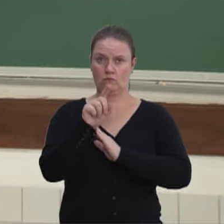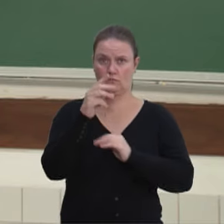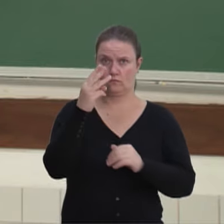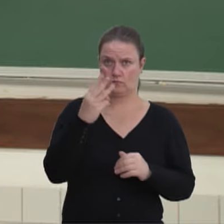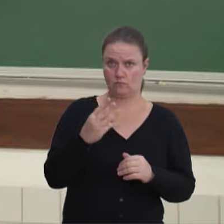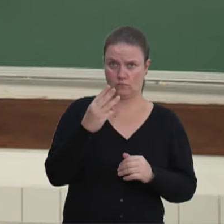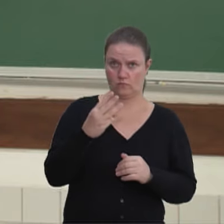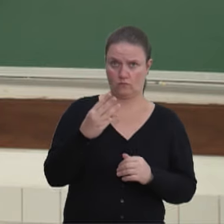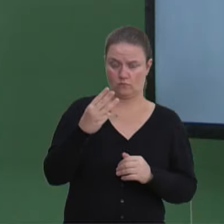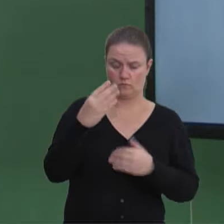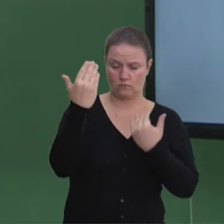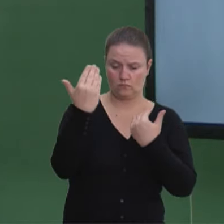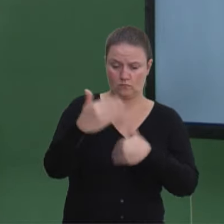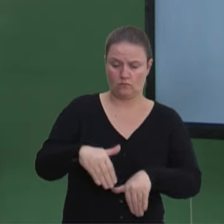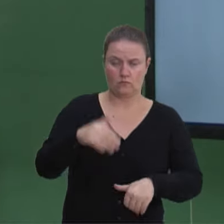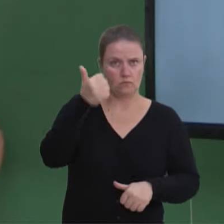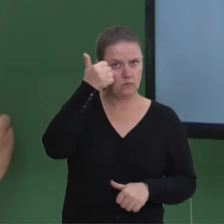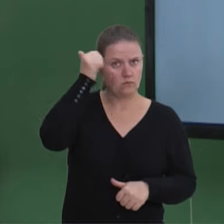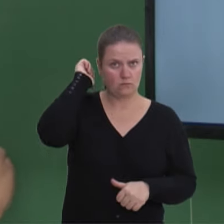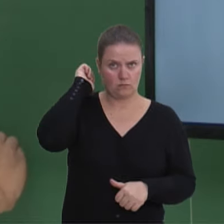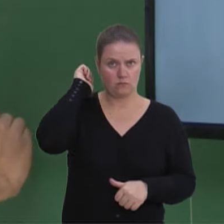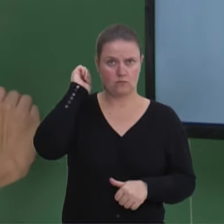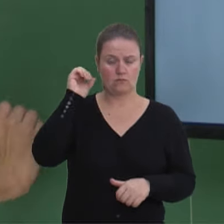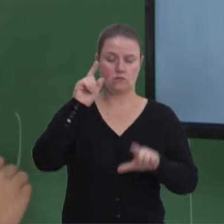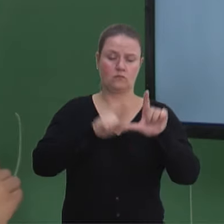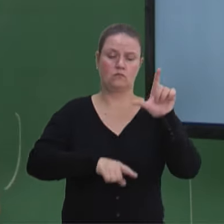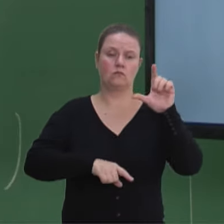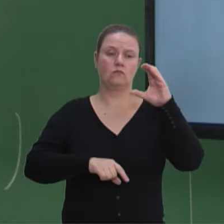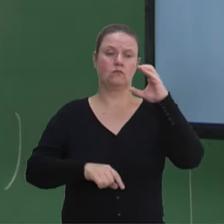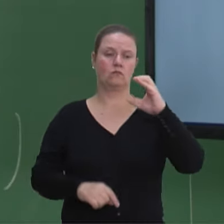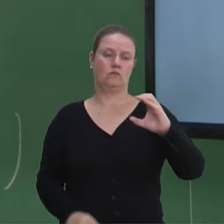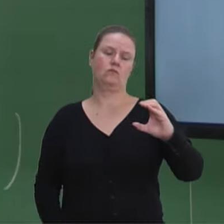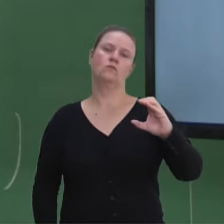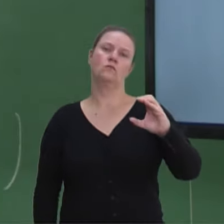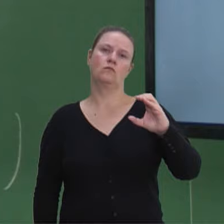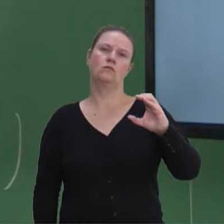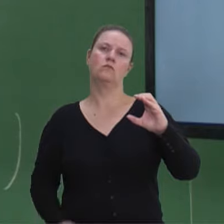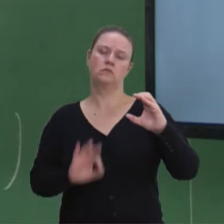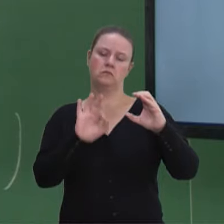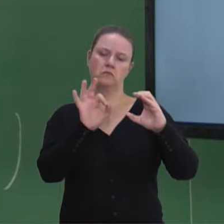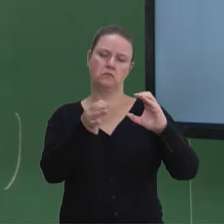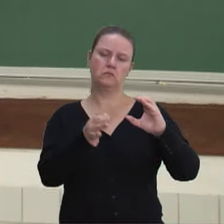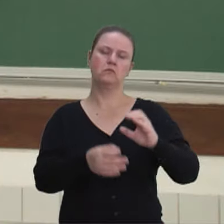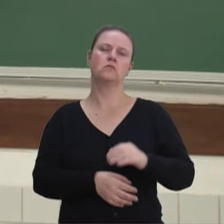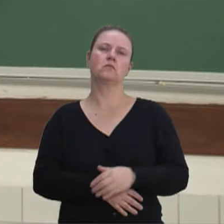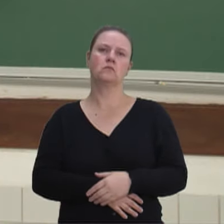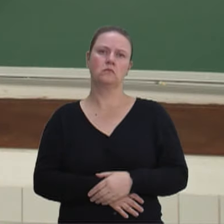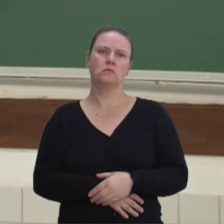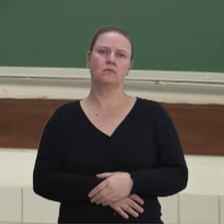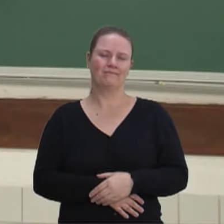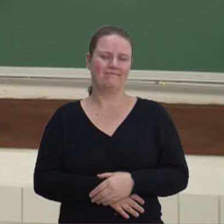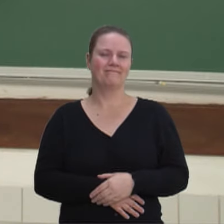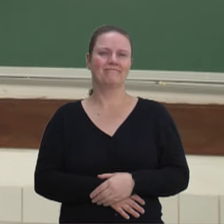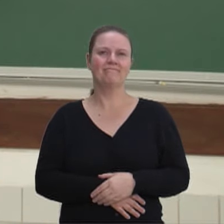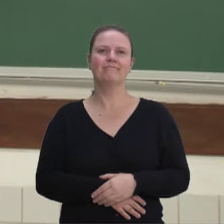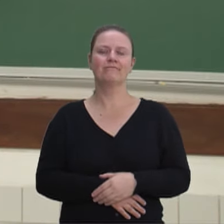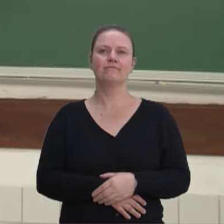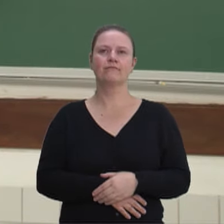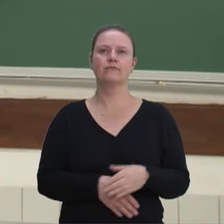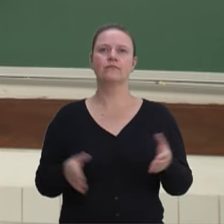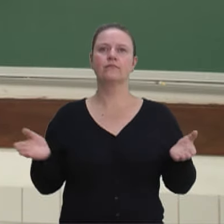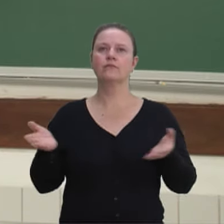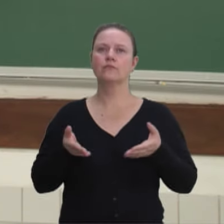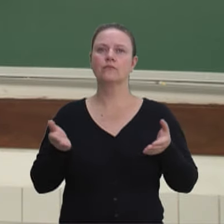de vestibular, é a letra C, alternativa C. Tranquilo? Então, a gente vai